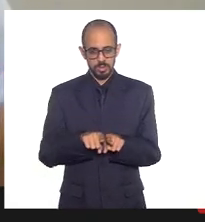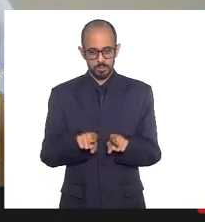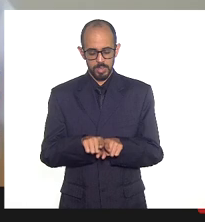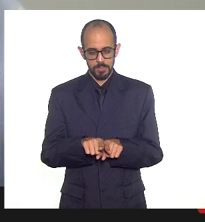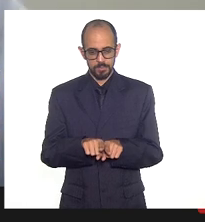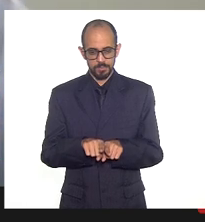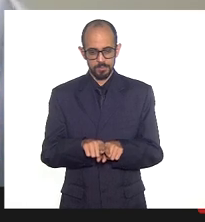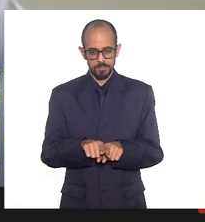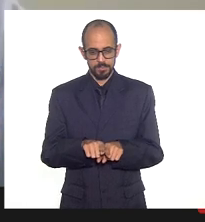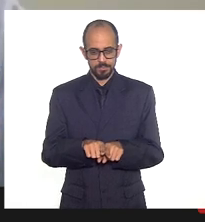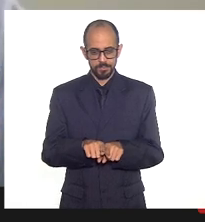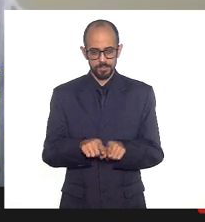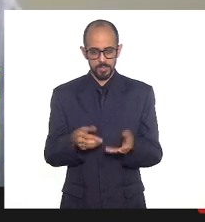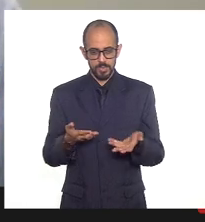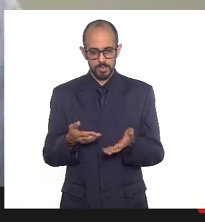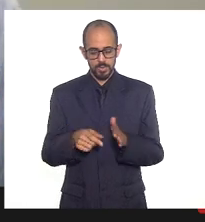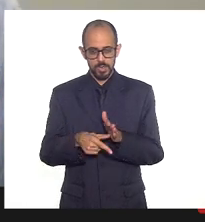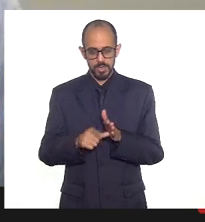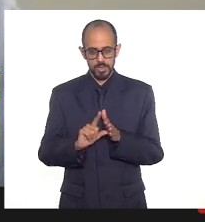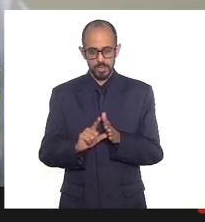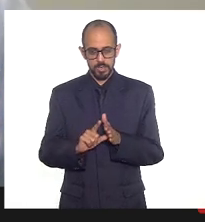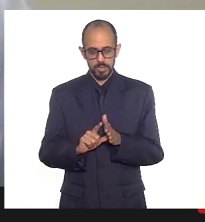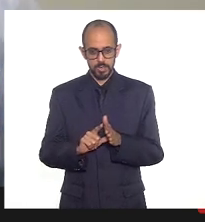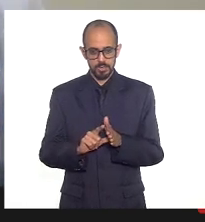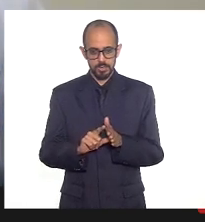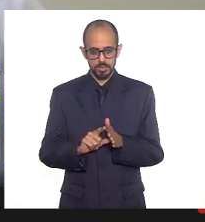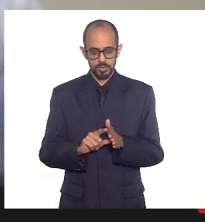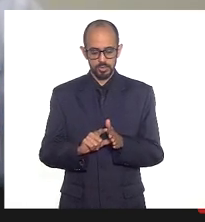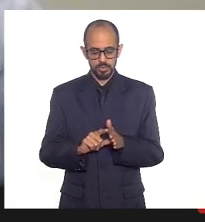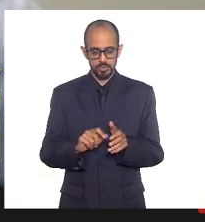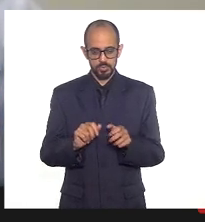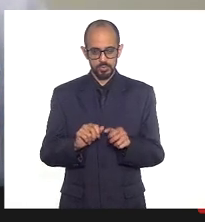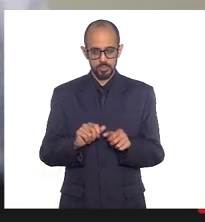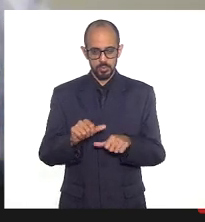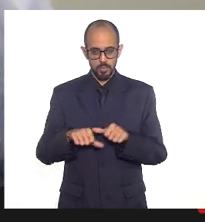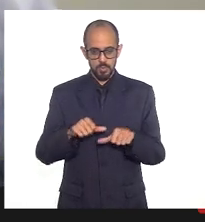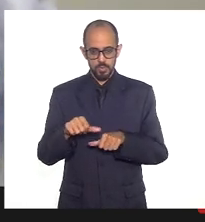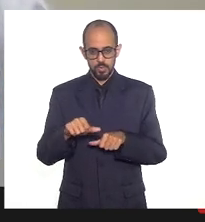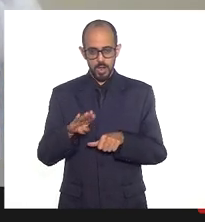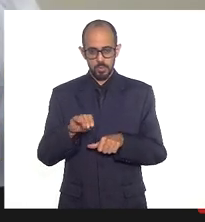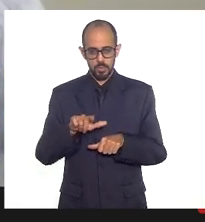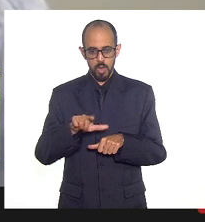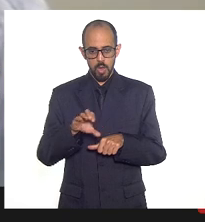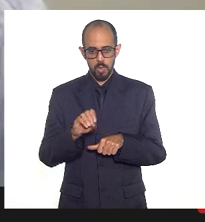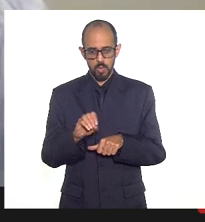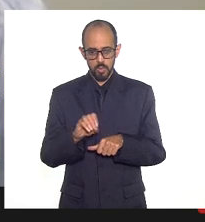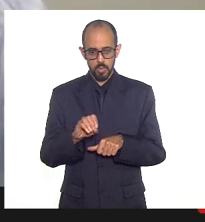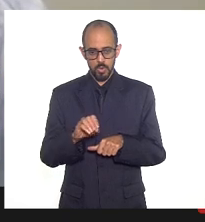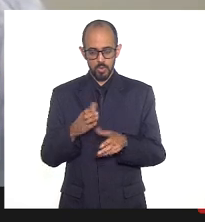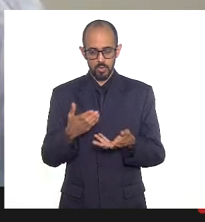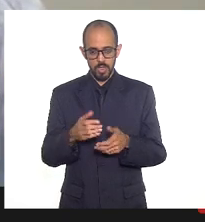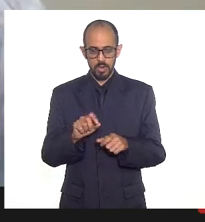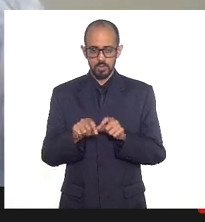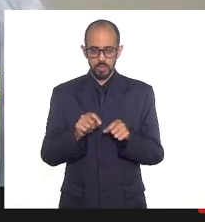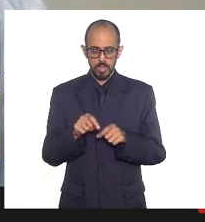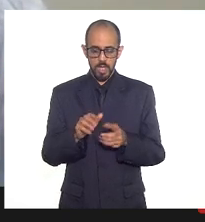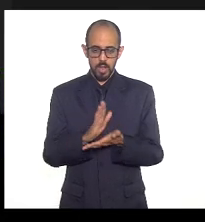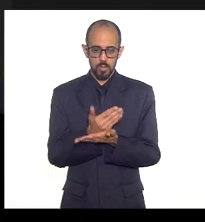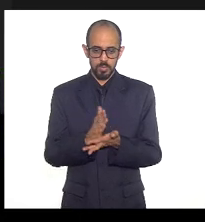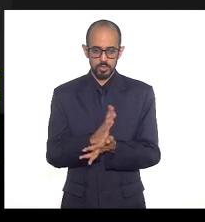vou, antes de passar para o próximo bloco, só lembrar assim, algumas, sabe, Guilhom, algumas coisas que eu estou anotando aqui para a gente ir